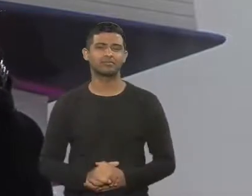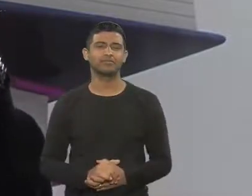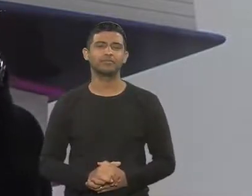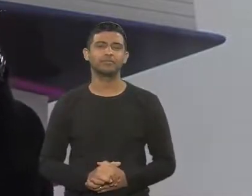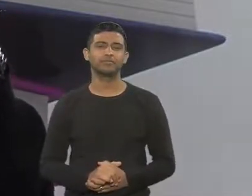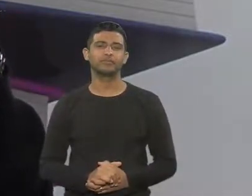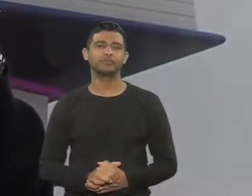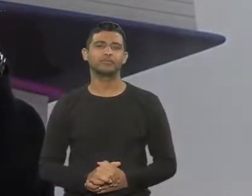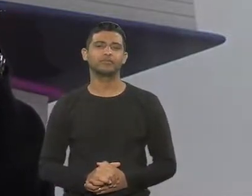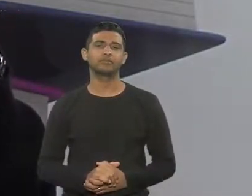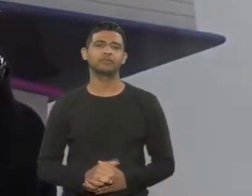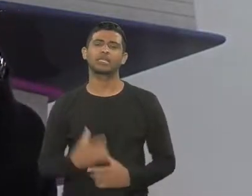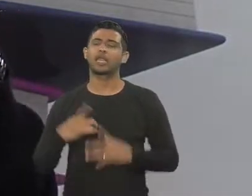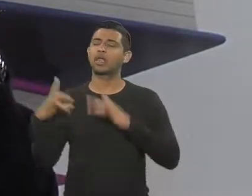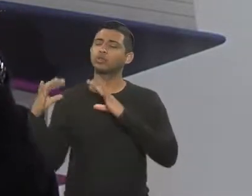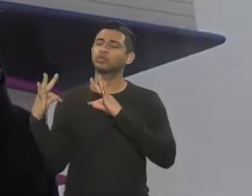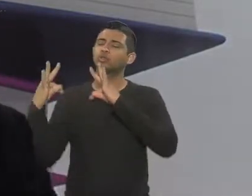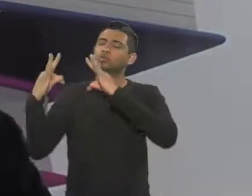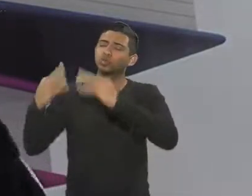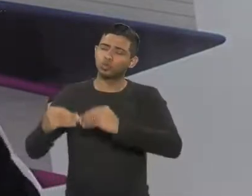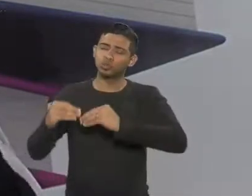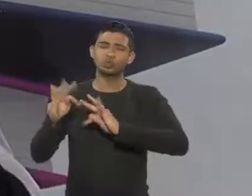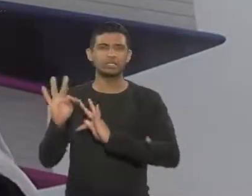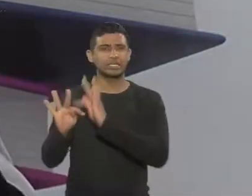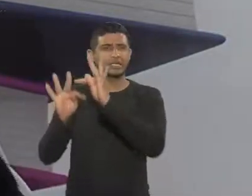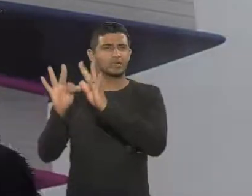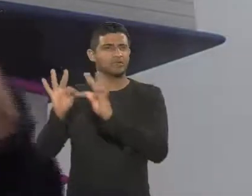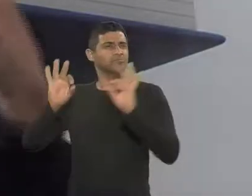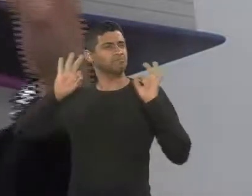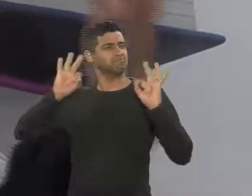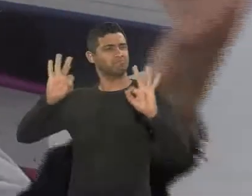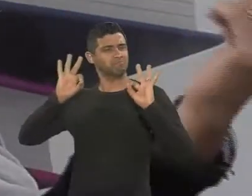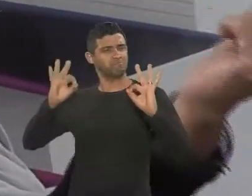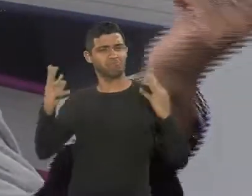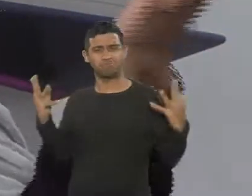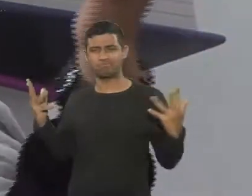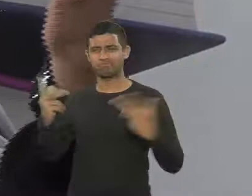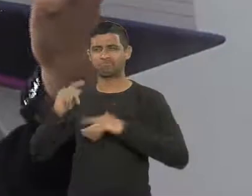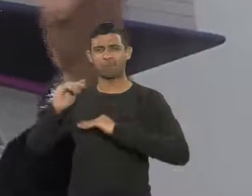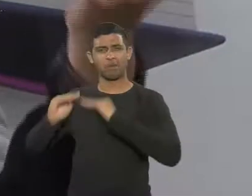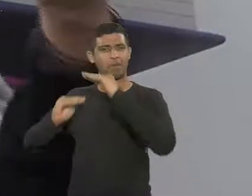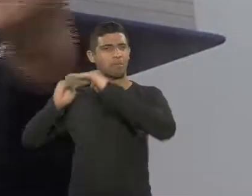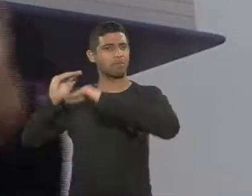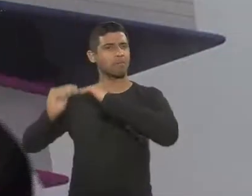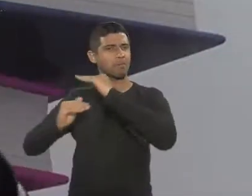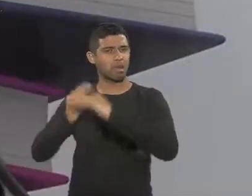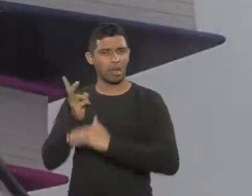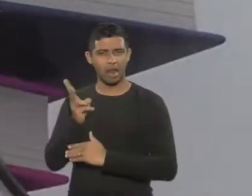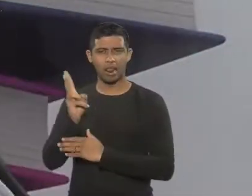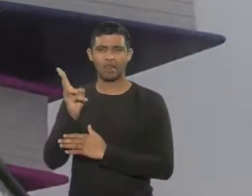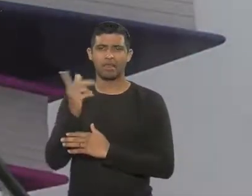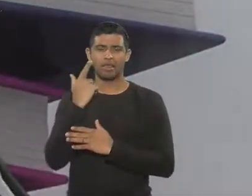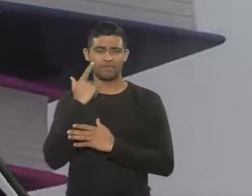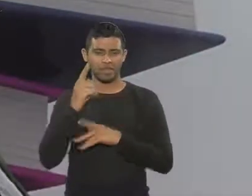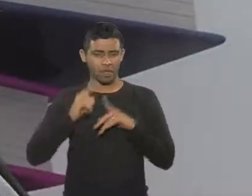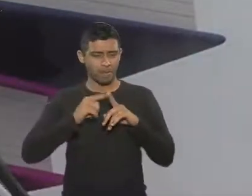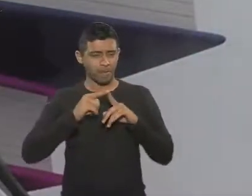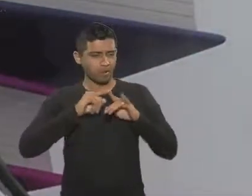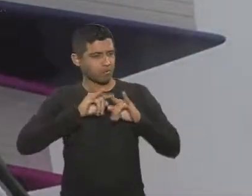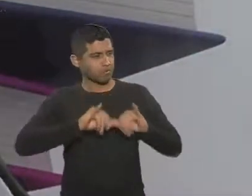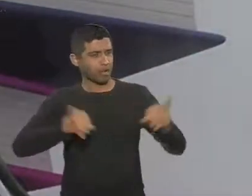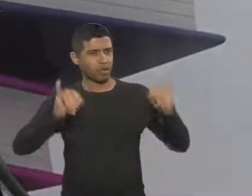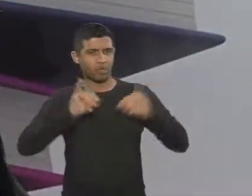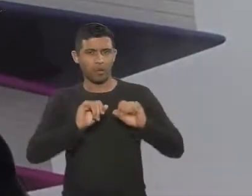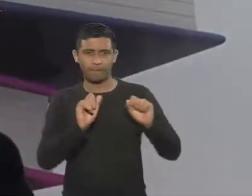gente tem toda uma tecnologia avançadíssima, a notícia está na ponta do meu dedo, é